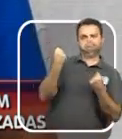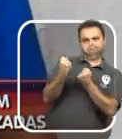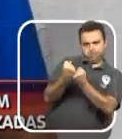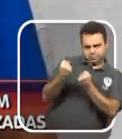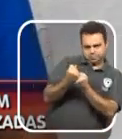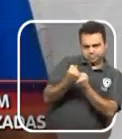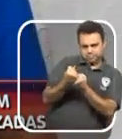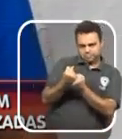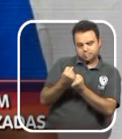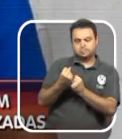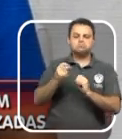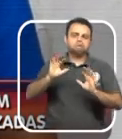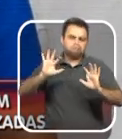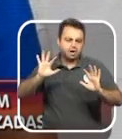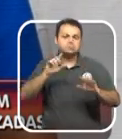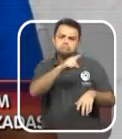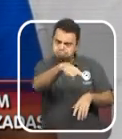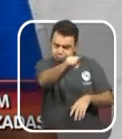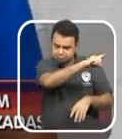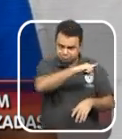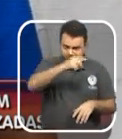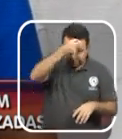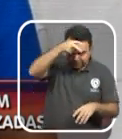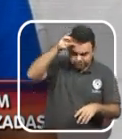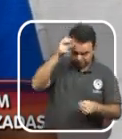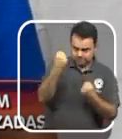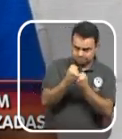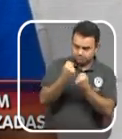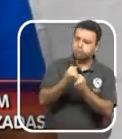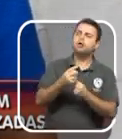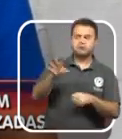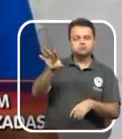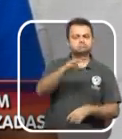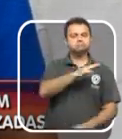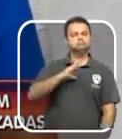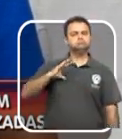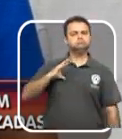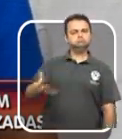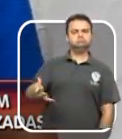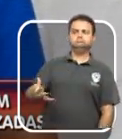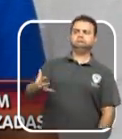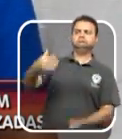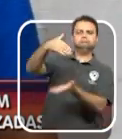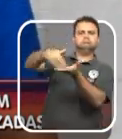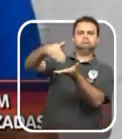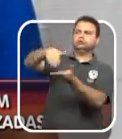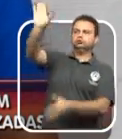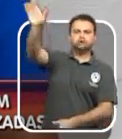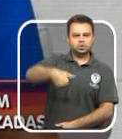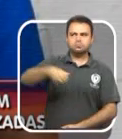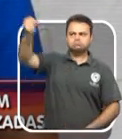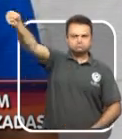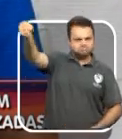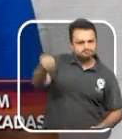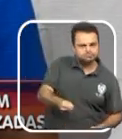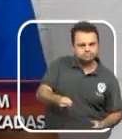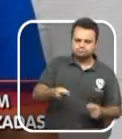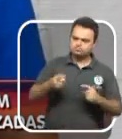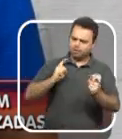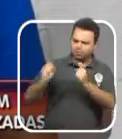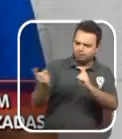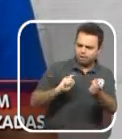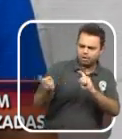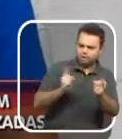é engraçado, eu estou no 5º mandato, eu posso dizer para você com tranquilidade que esta foi